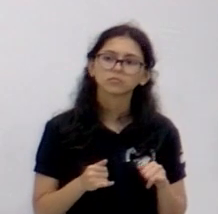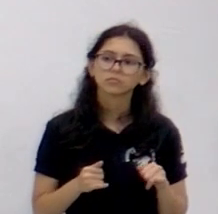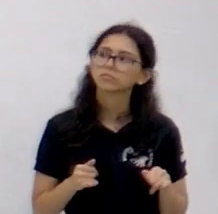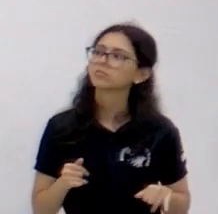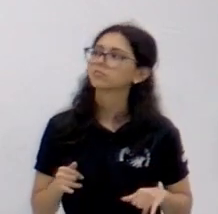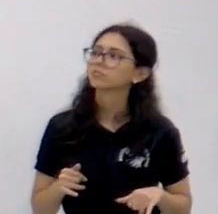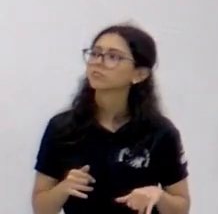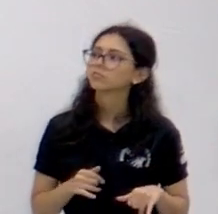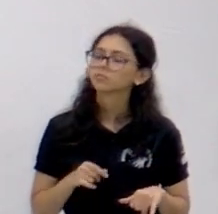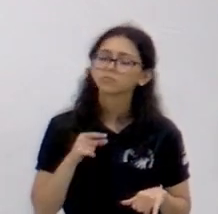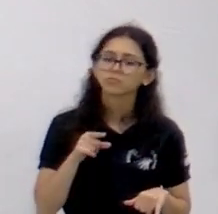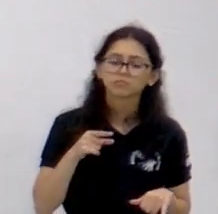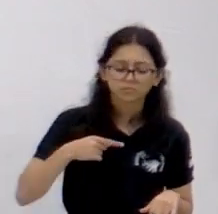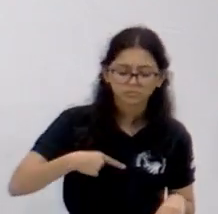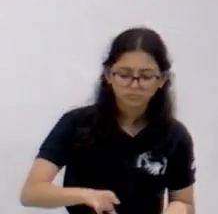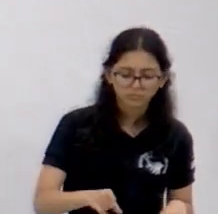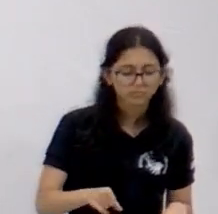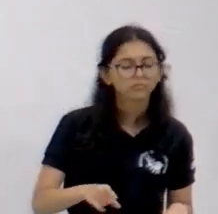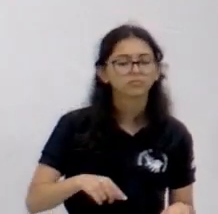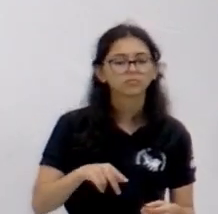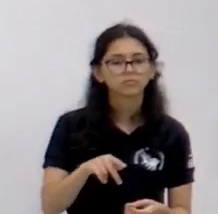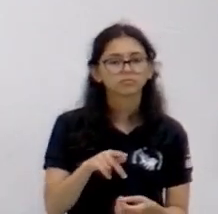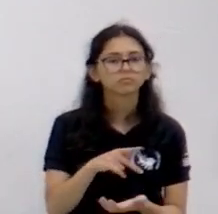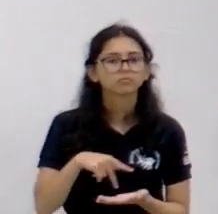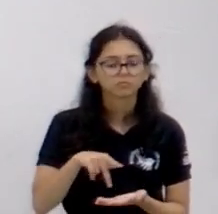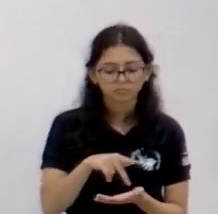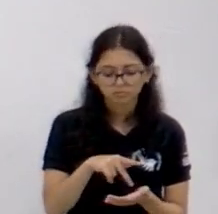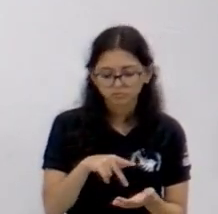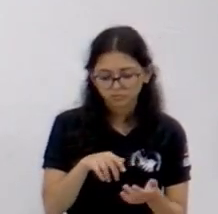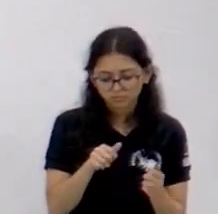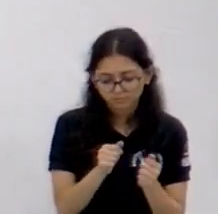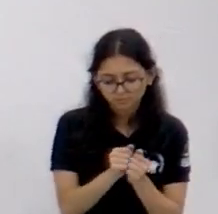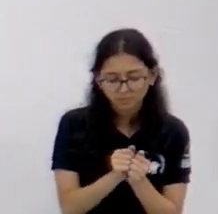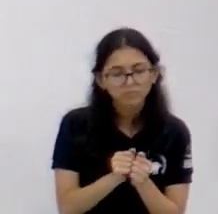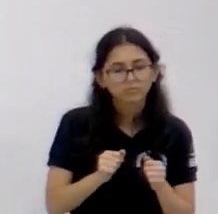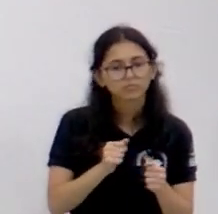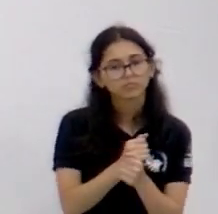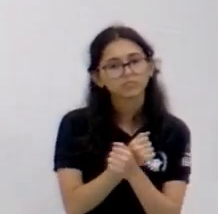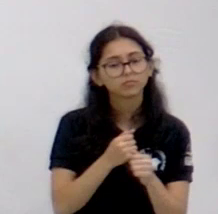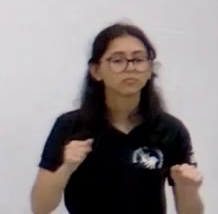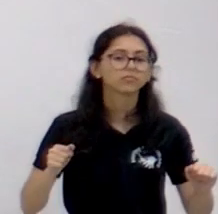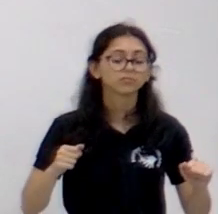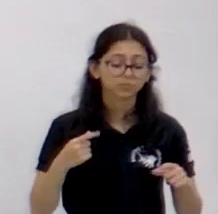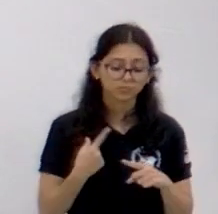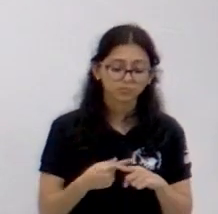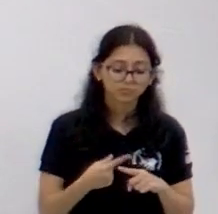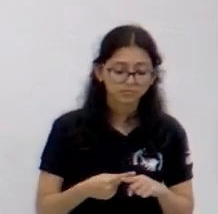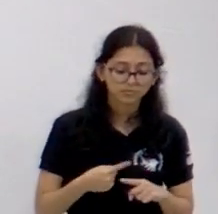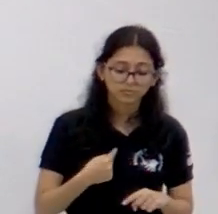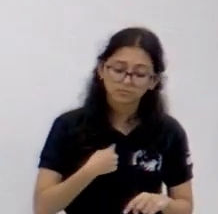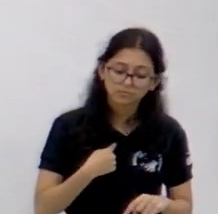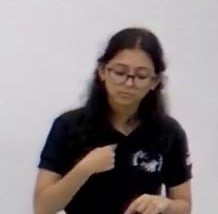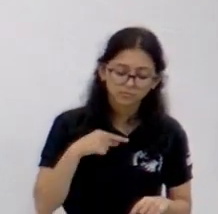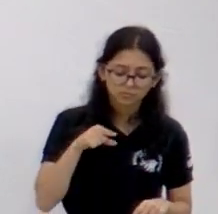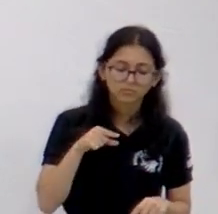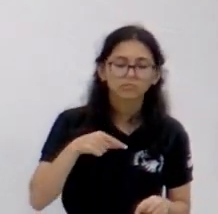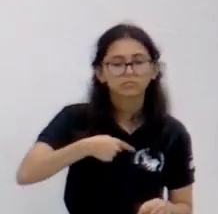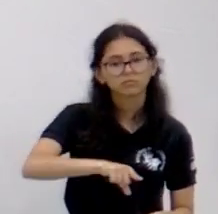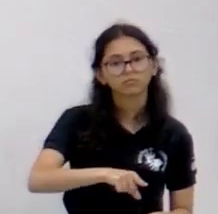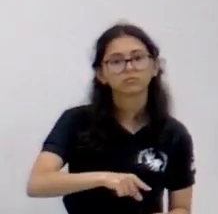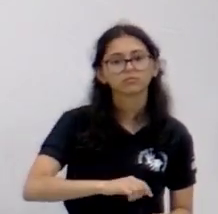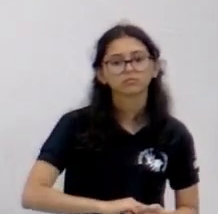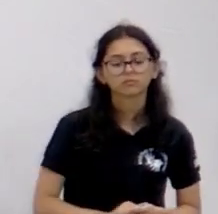nessa tua luta e livra Israel da mão dos midianitas, porventura não te enviei eu? E ele